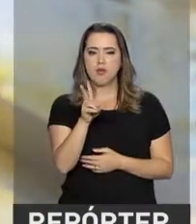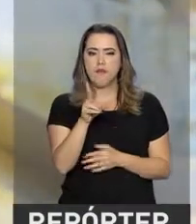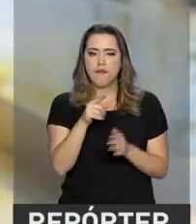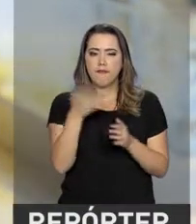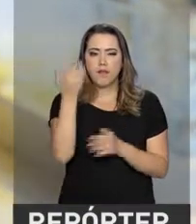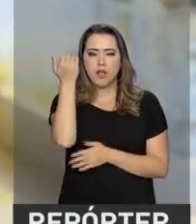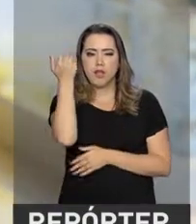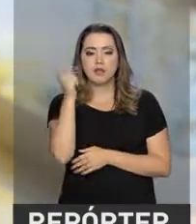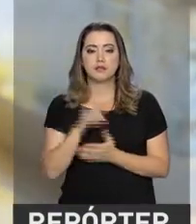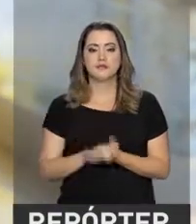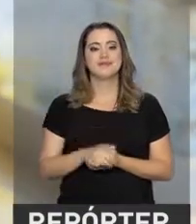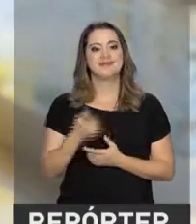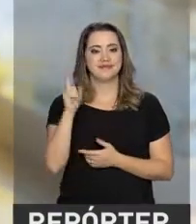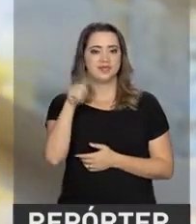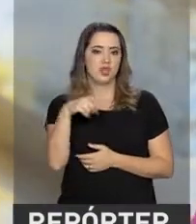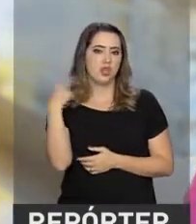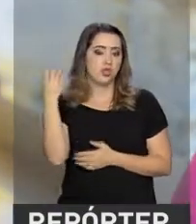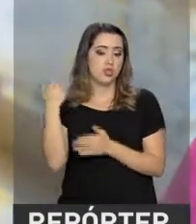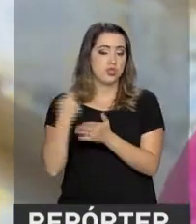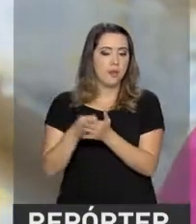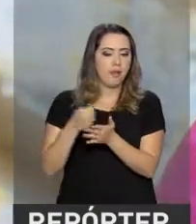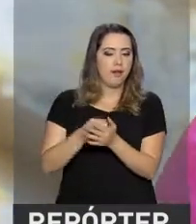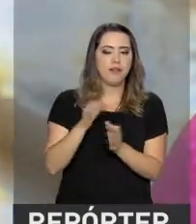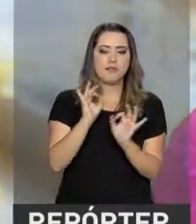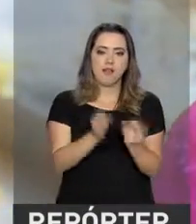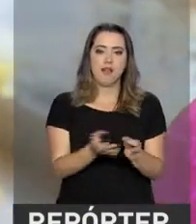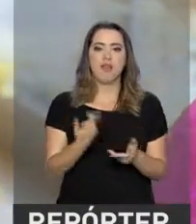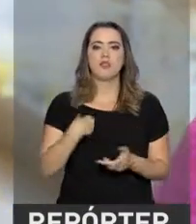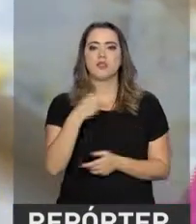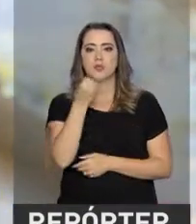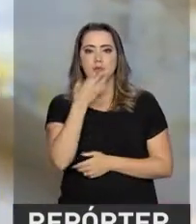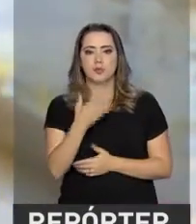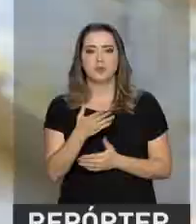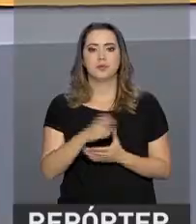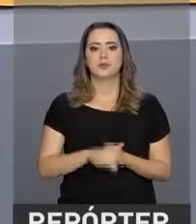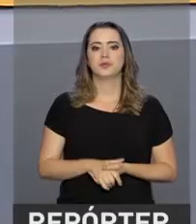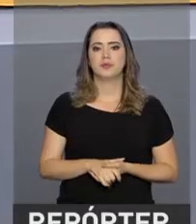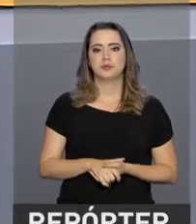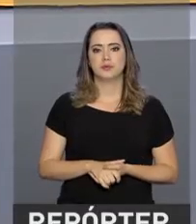histórico... Ah, tipo, a gente já tem histórico de pagar bem, não sei o que, não sei o que, tá de boa.